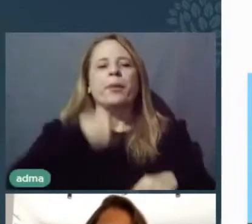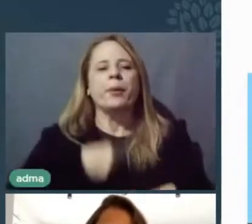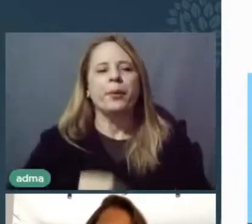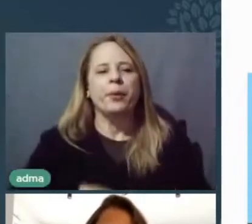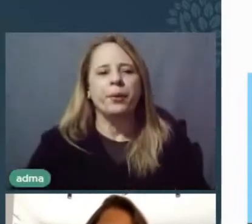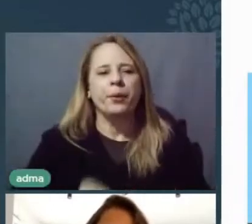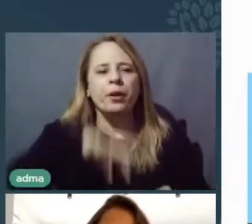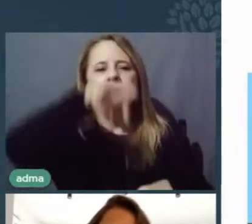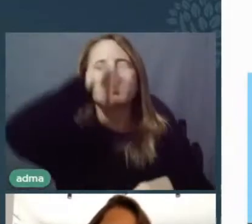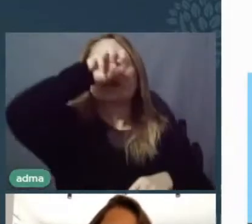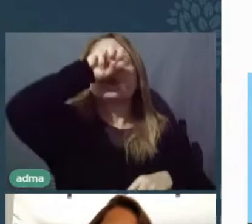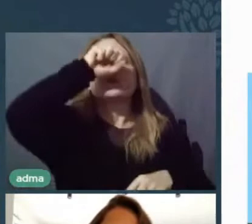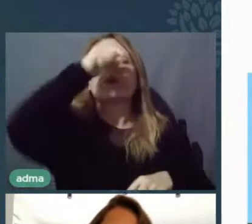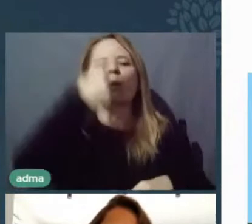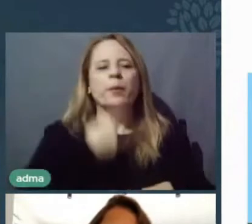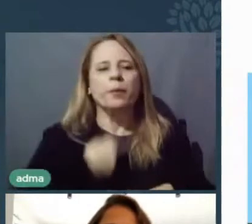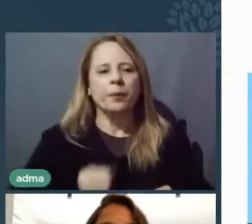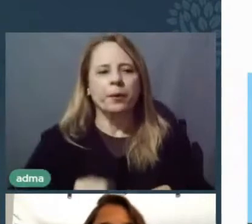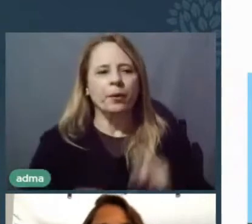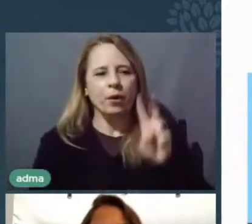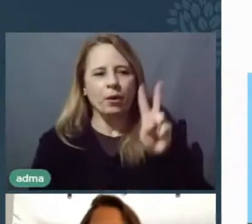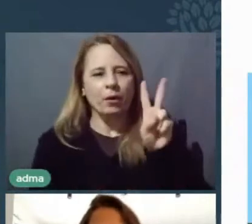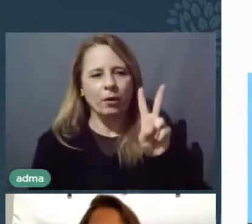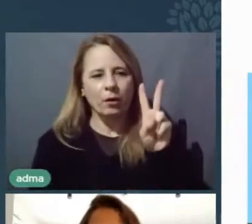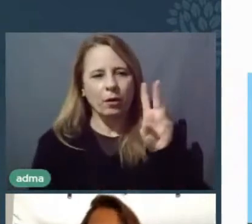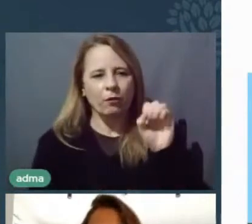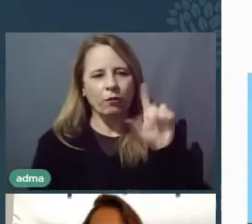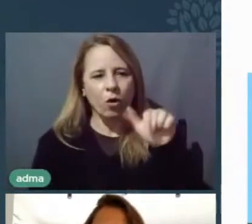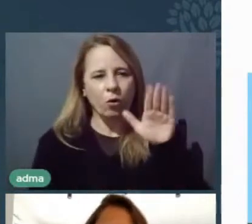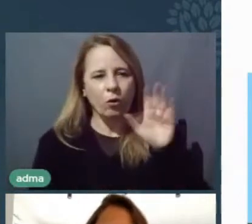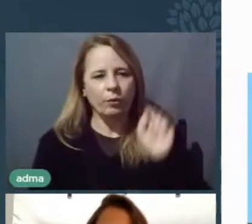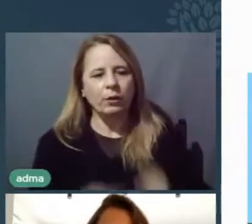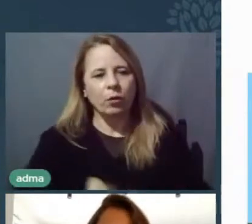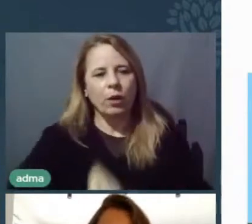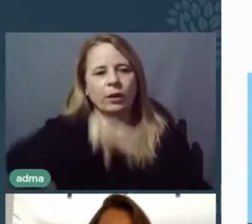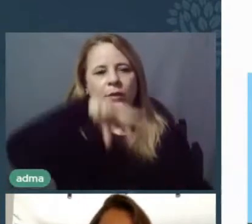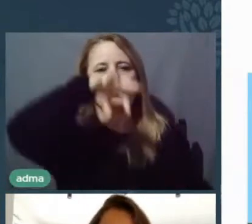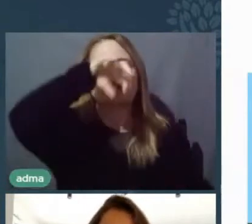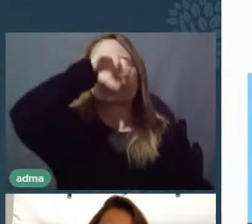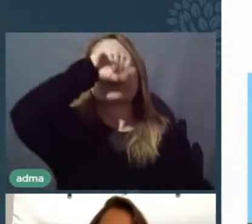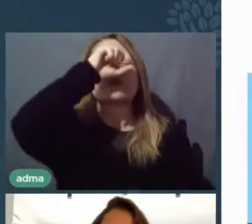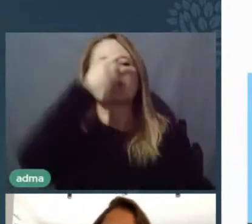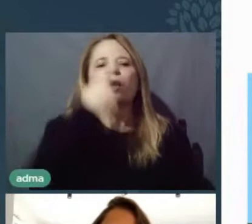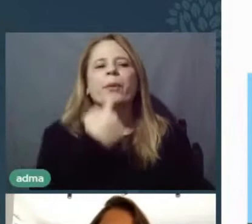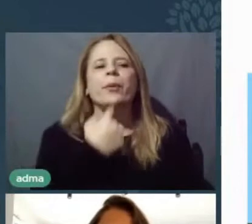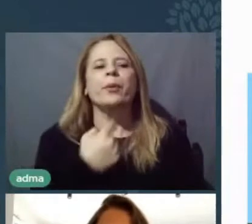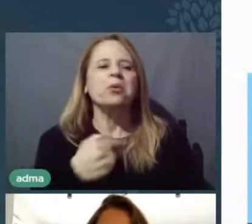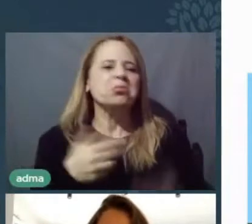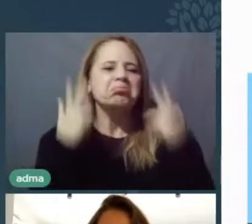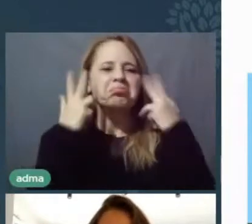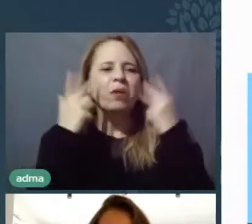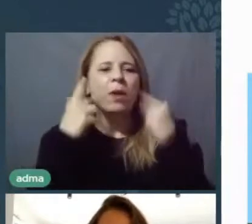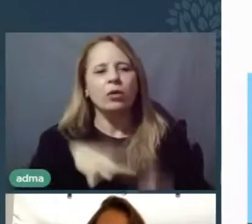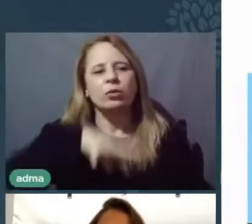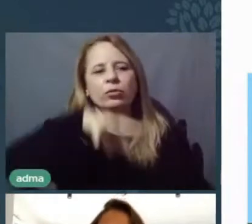respiração normal, que chama volume corrente, o ar entra e sai de maneira tranquila. Quando nós começamos a